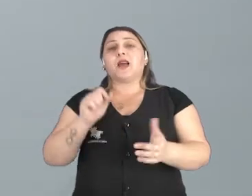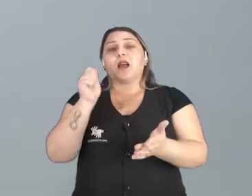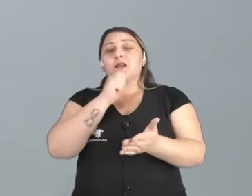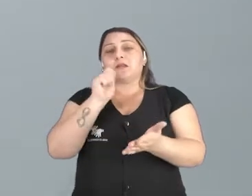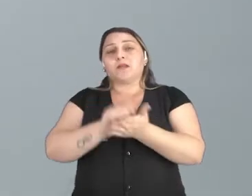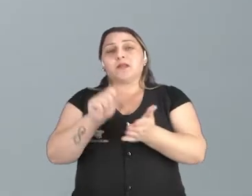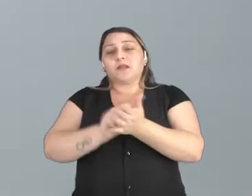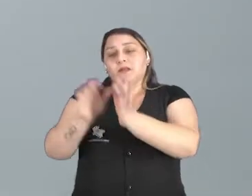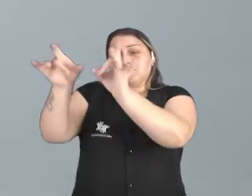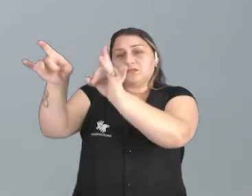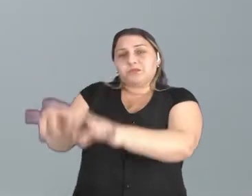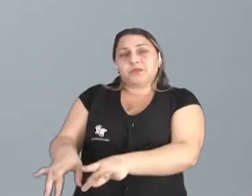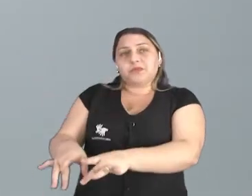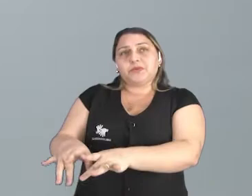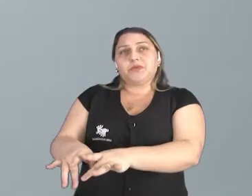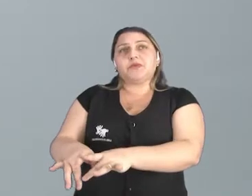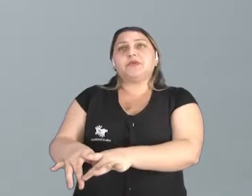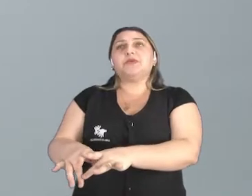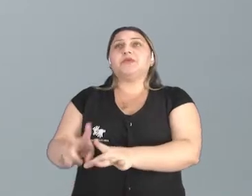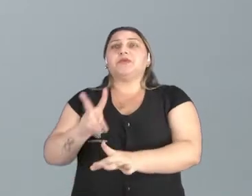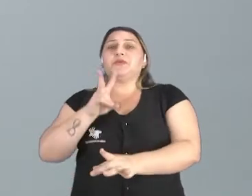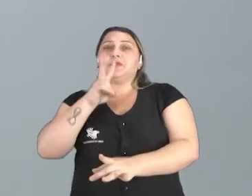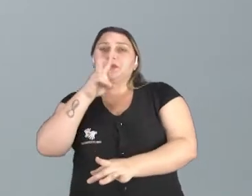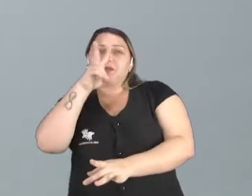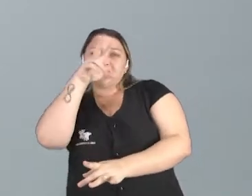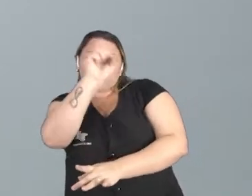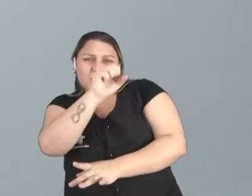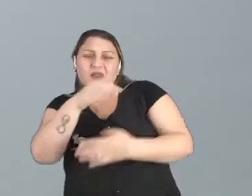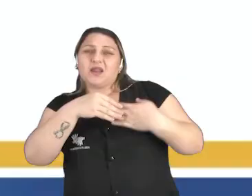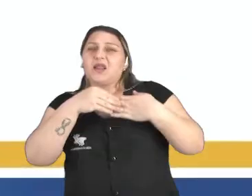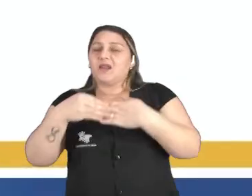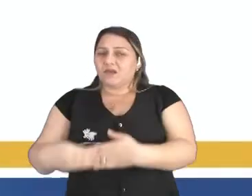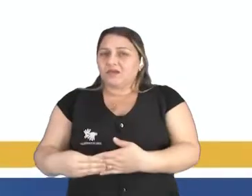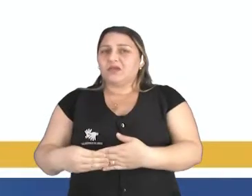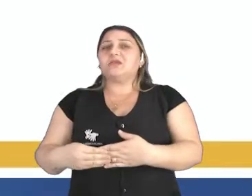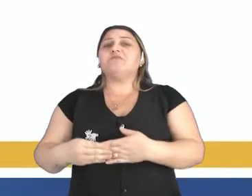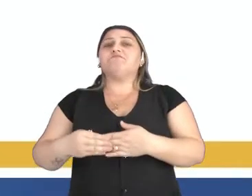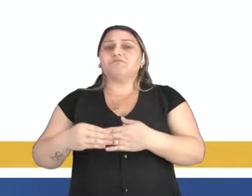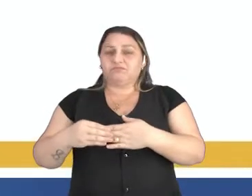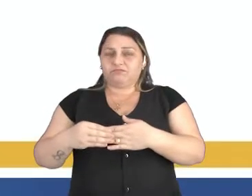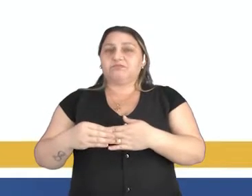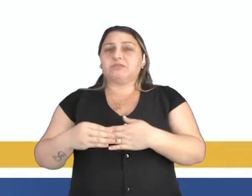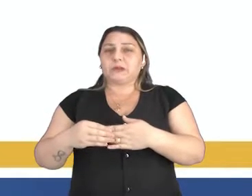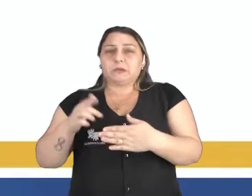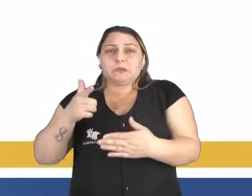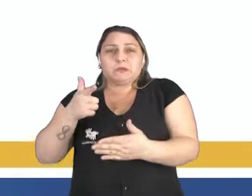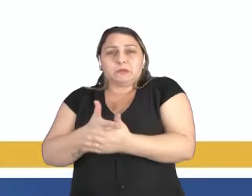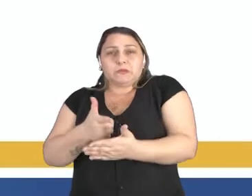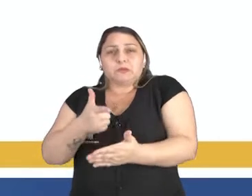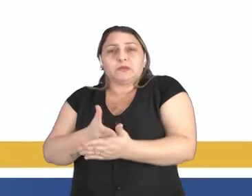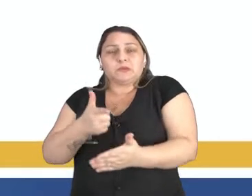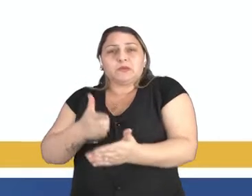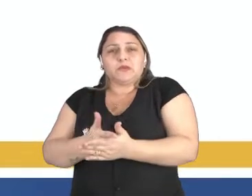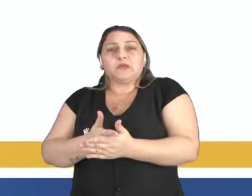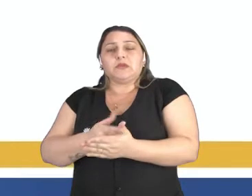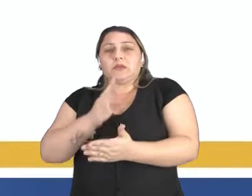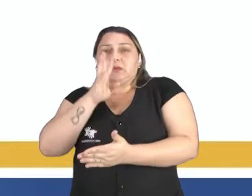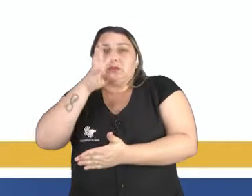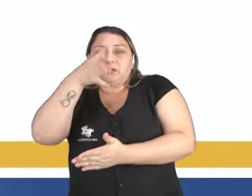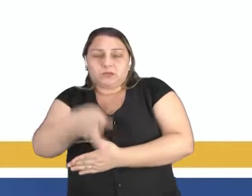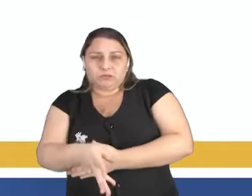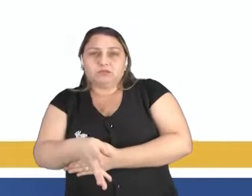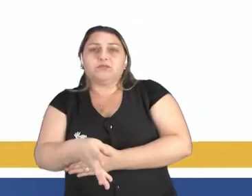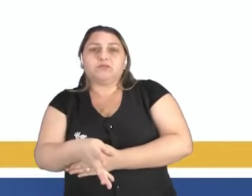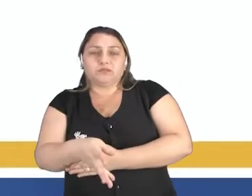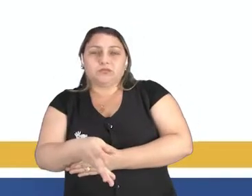renúncia, onde ele diz assim, né, forças terríveis levantaram-se, né, contra mim e me intrigam ou